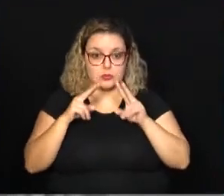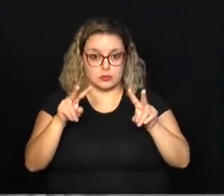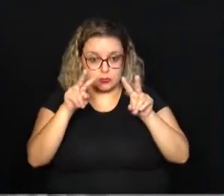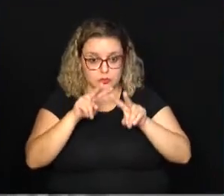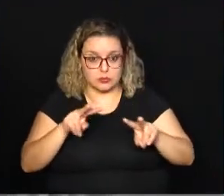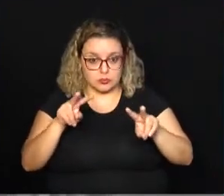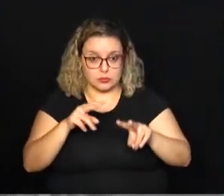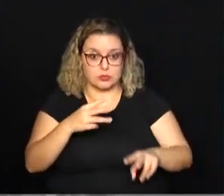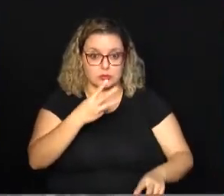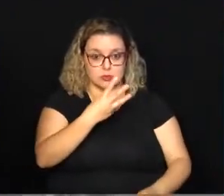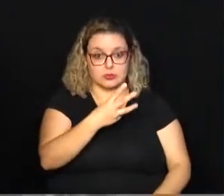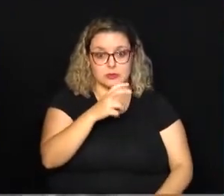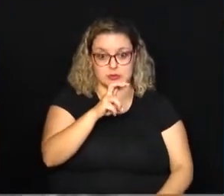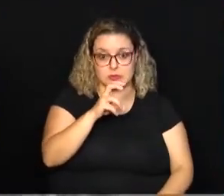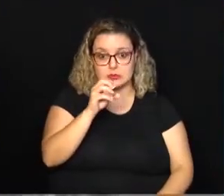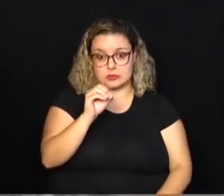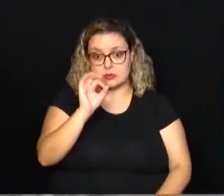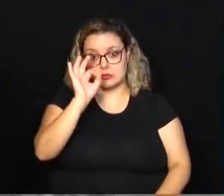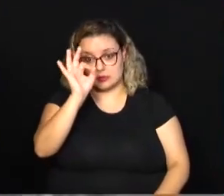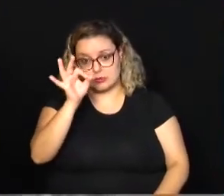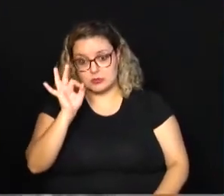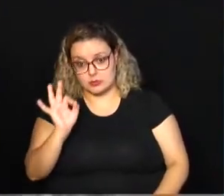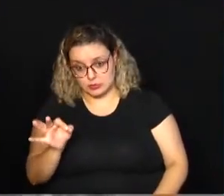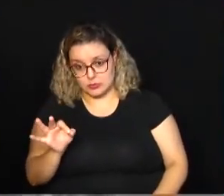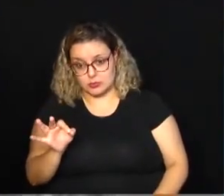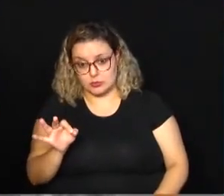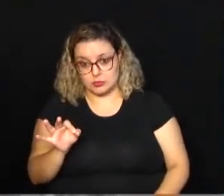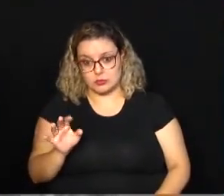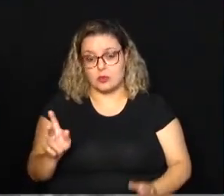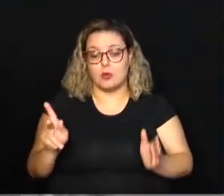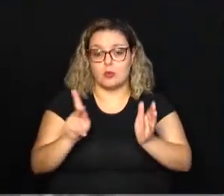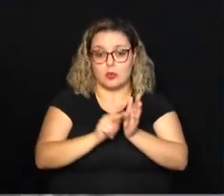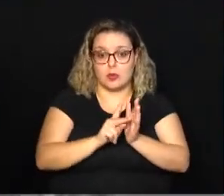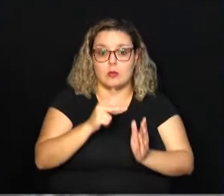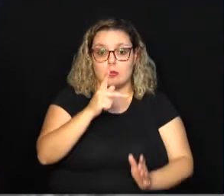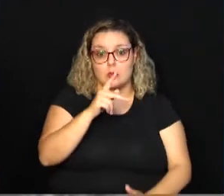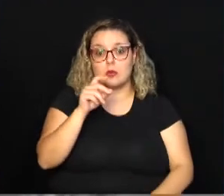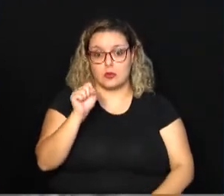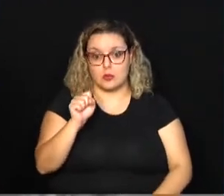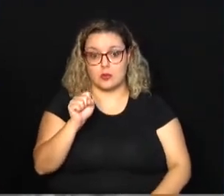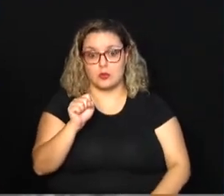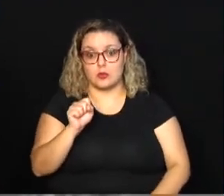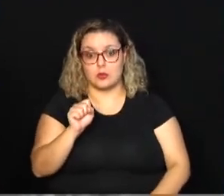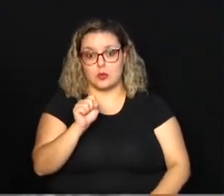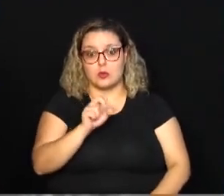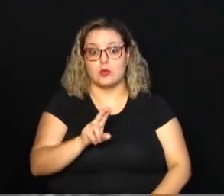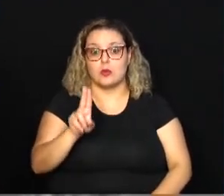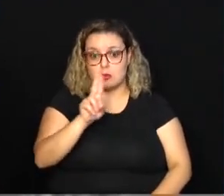Apontando 350%, que o próprio pronto-socorro da Unicamp está operando com